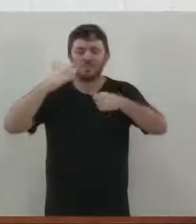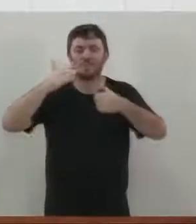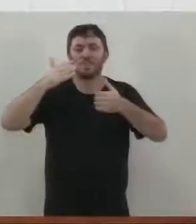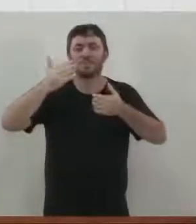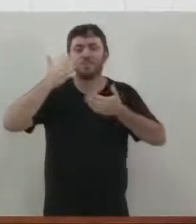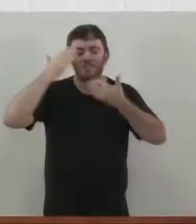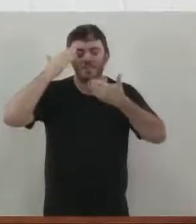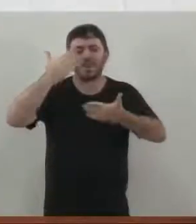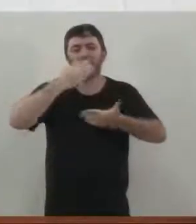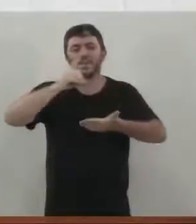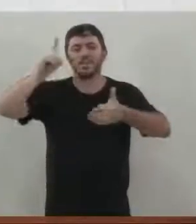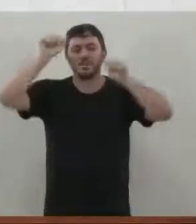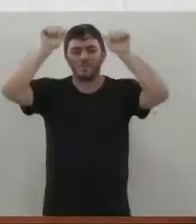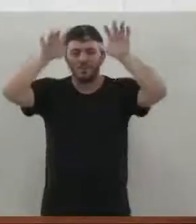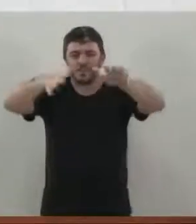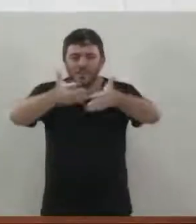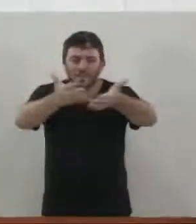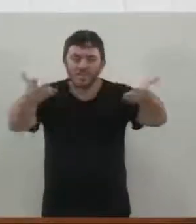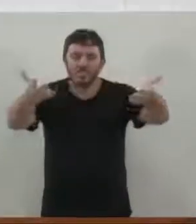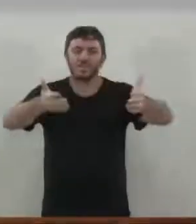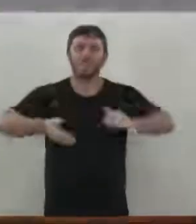abençoe a todos, senhor presidente.